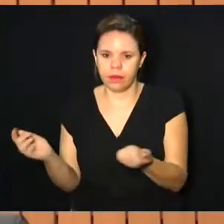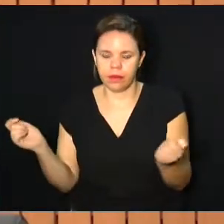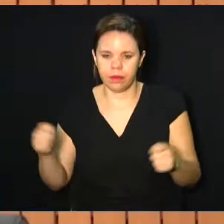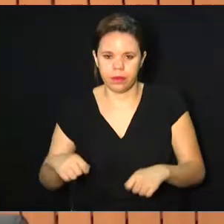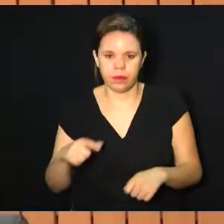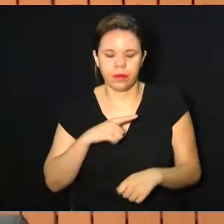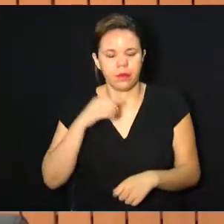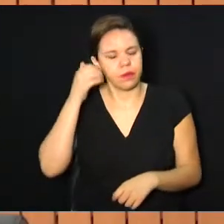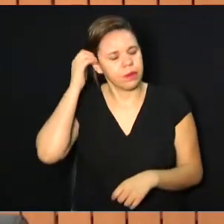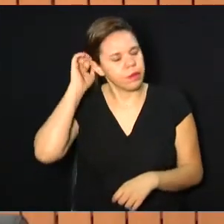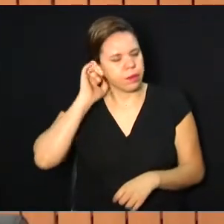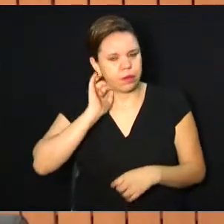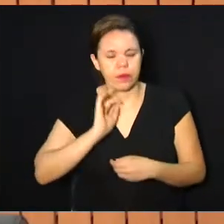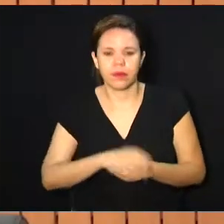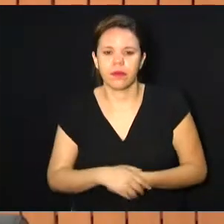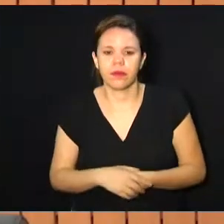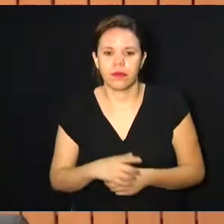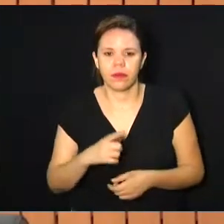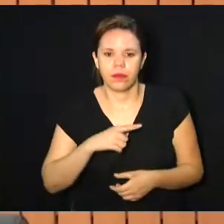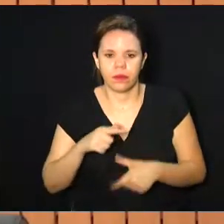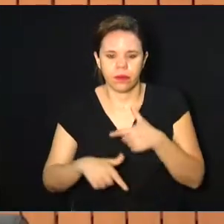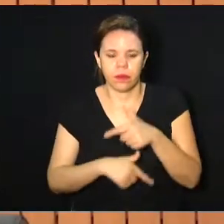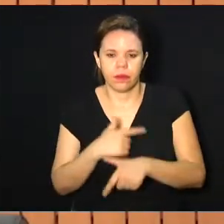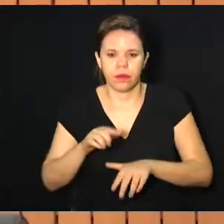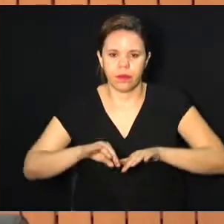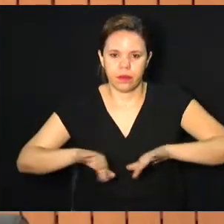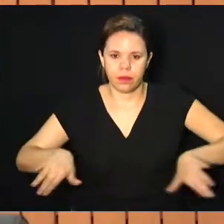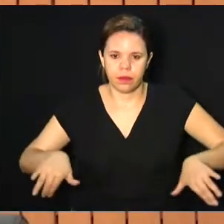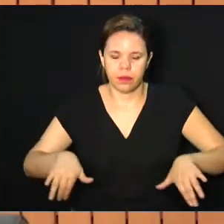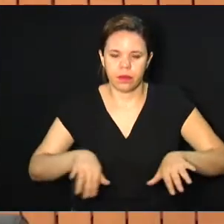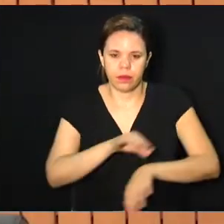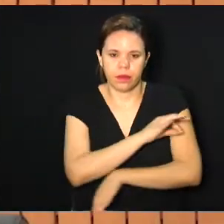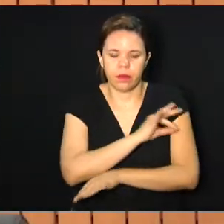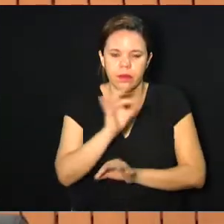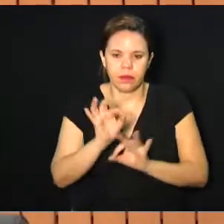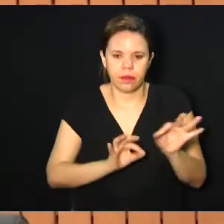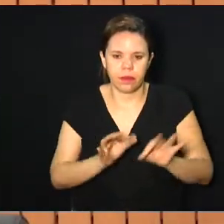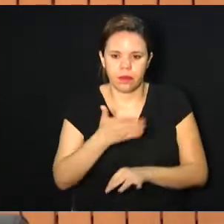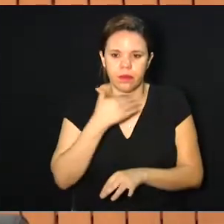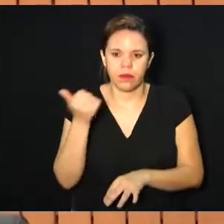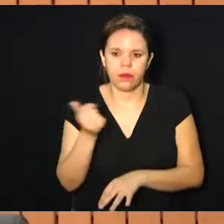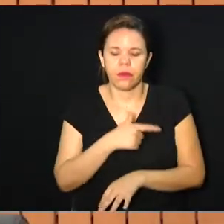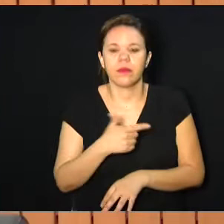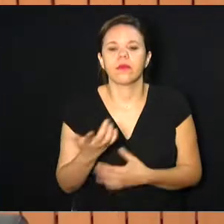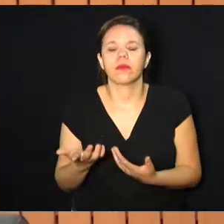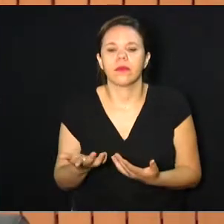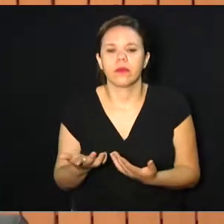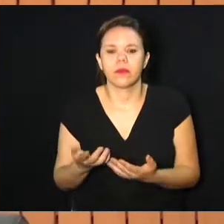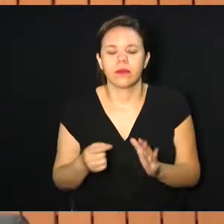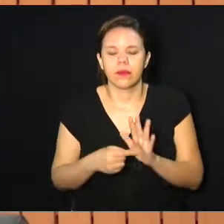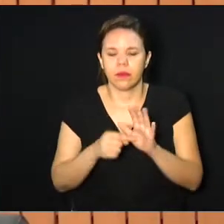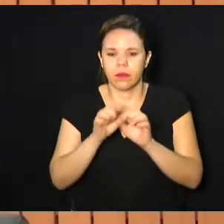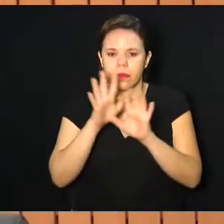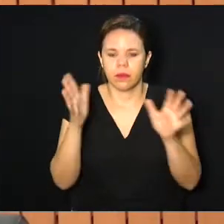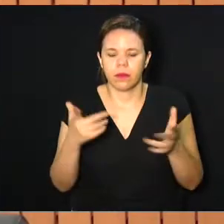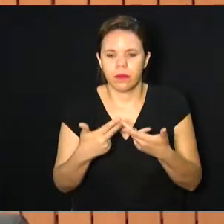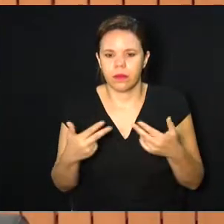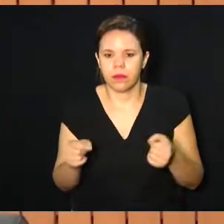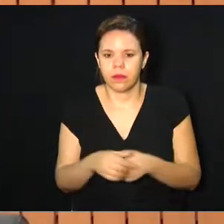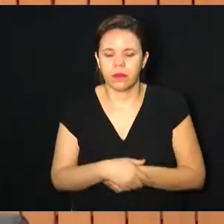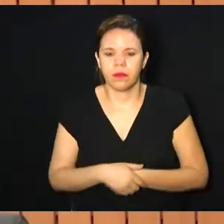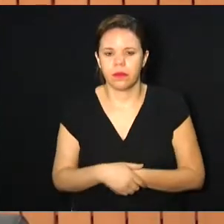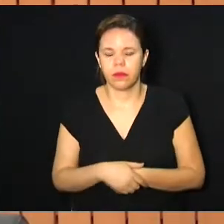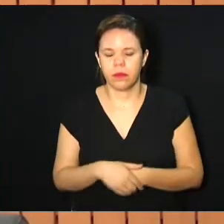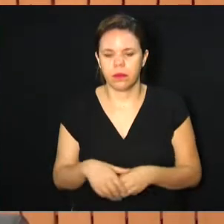ter funções separadas e a prefeitura conseguir regulamentar melhor os dados, a transparência e outras coisas.